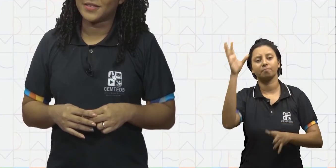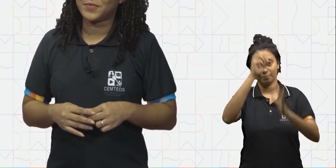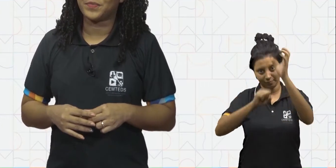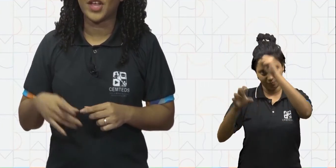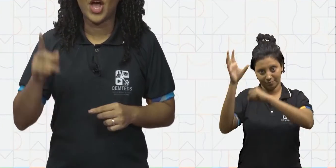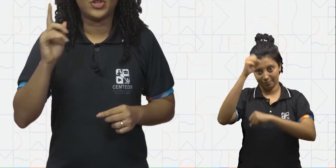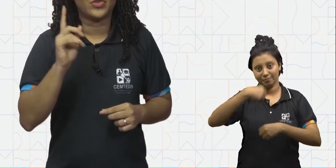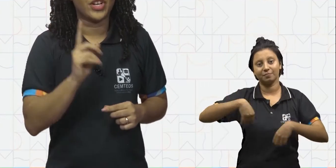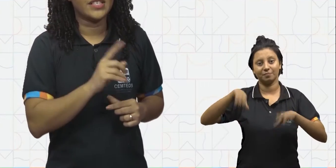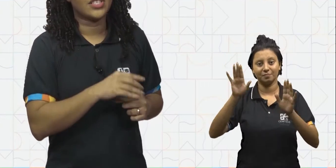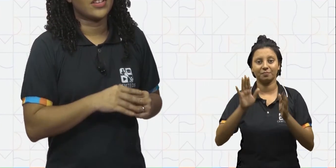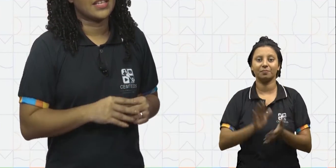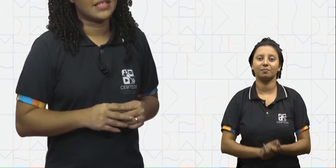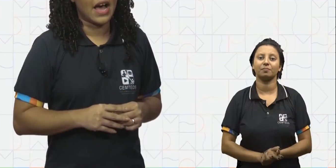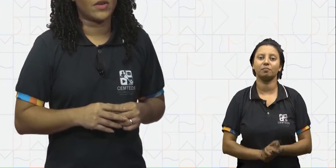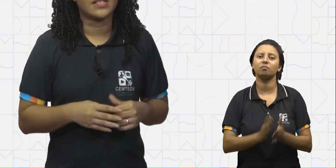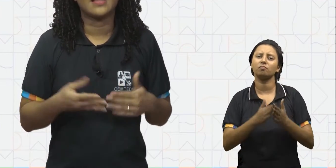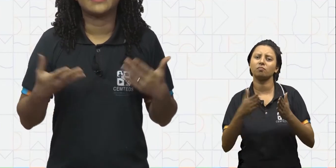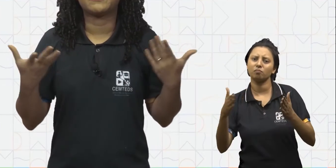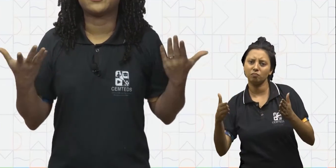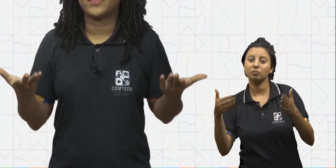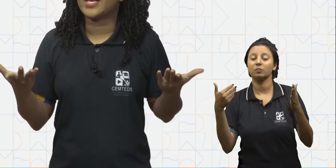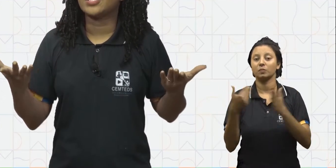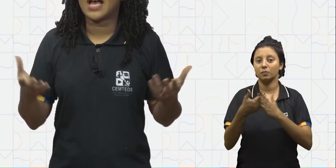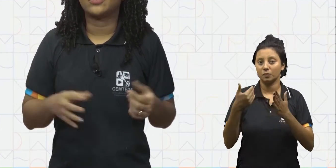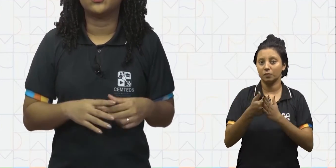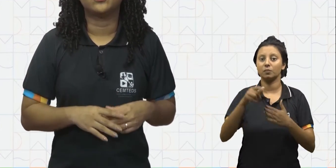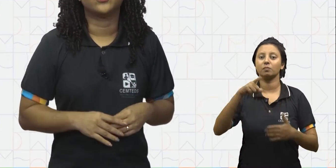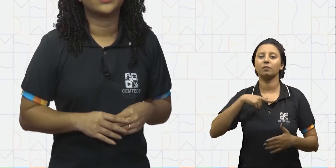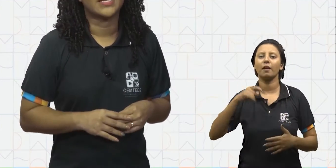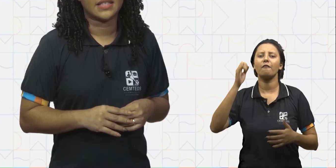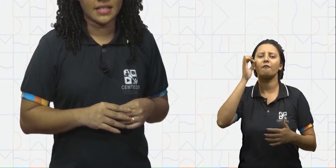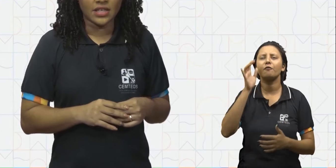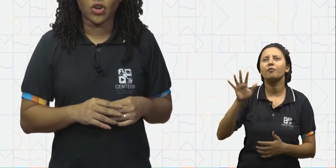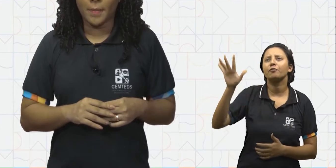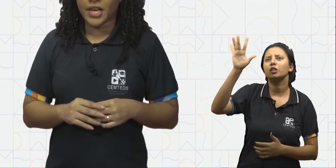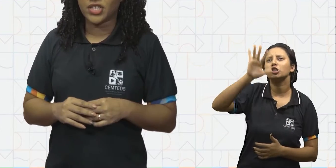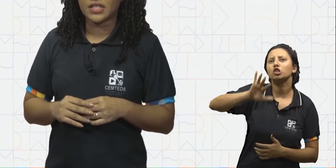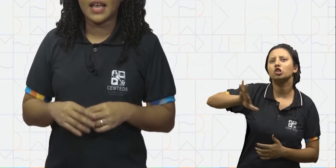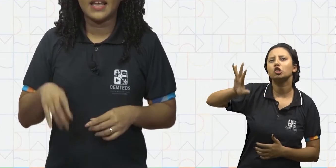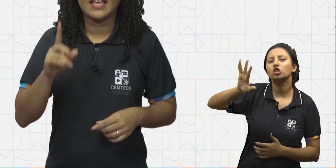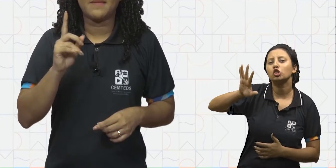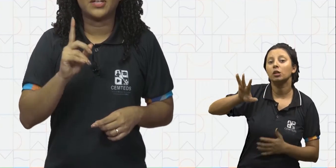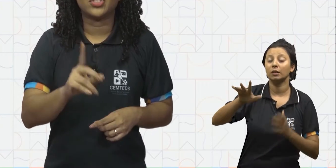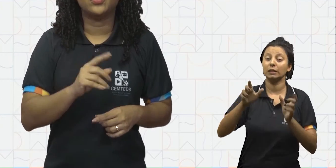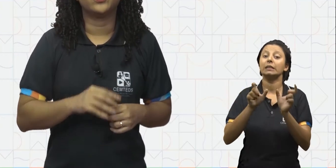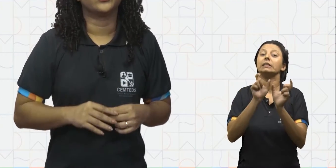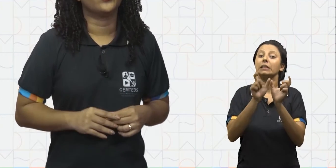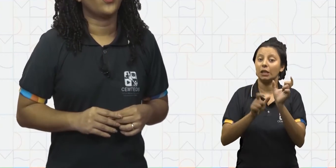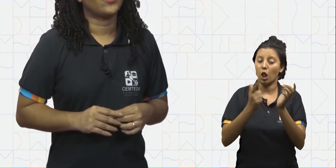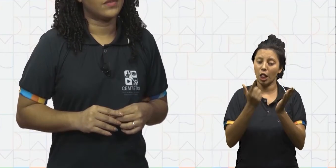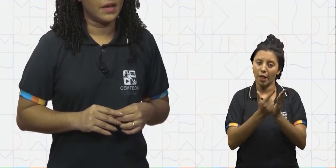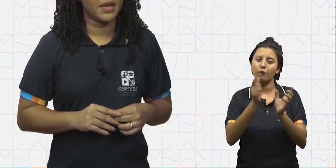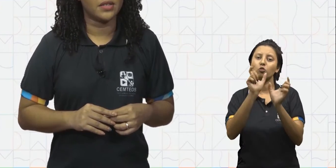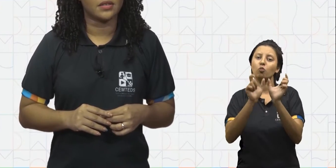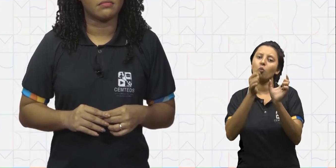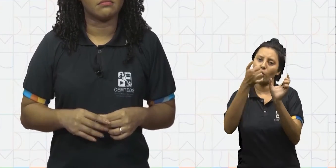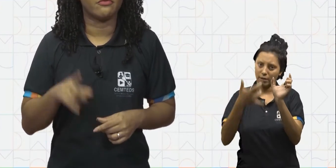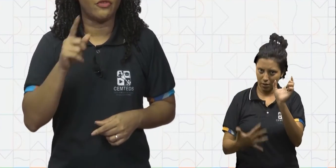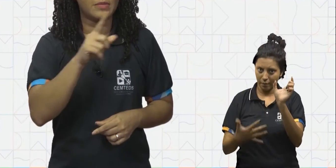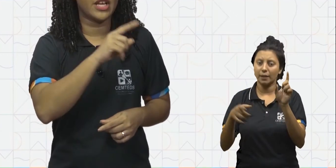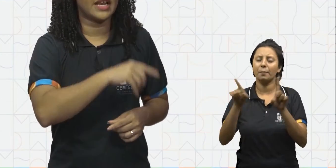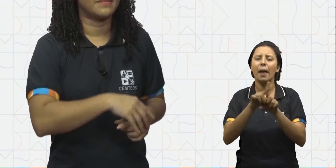e mais. Durante as nossas aulas, temos viajado no mundo das enciclopédias e aprendido muito com os